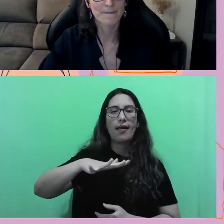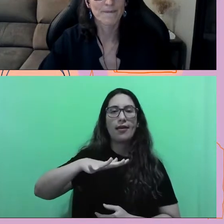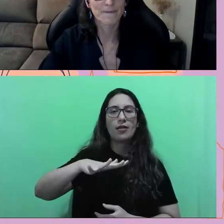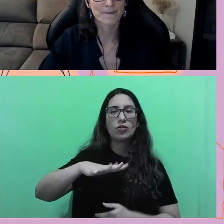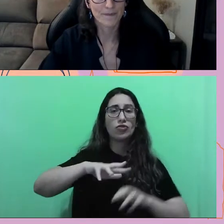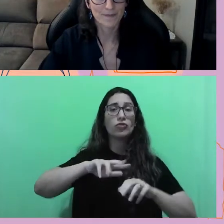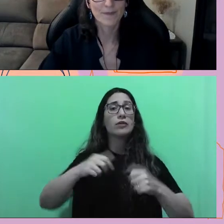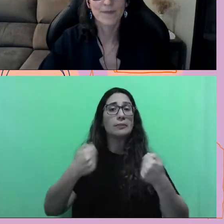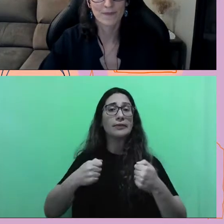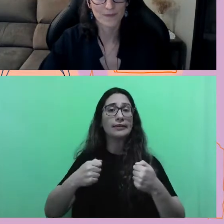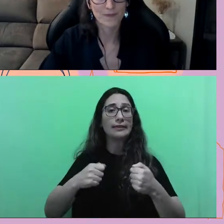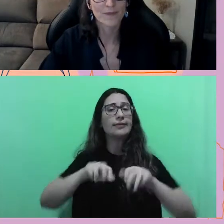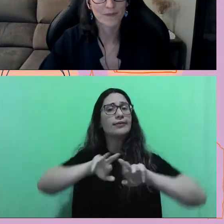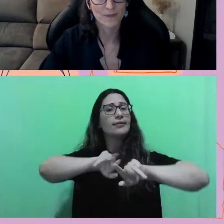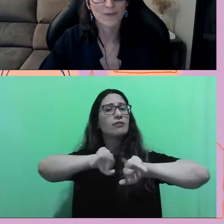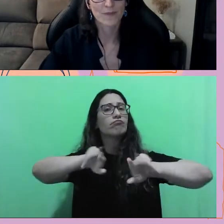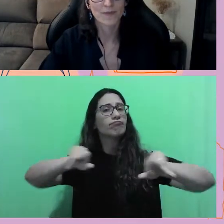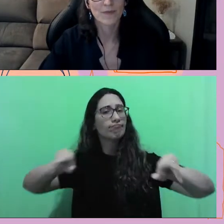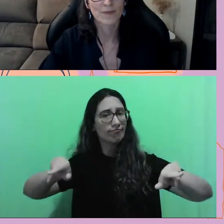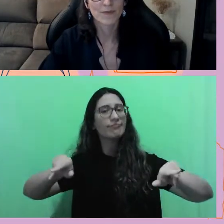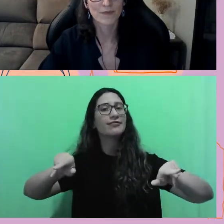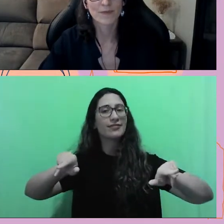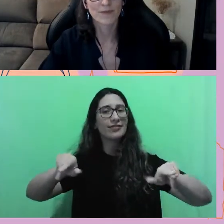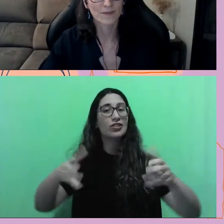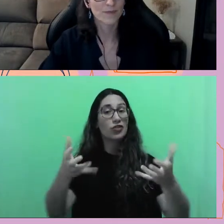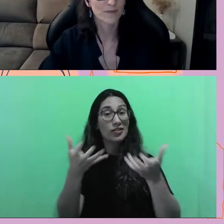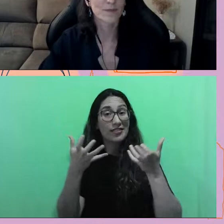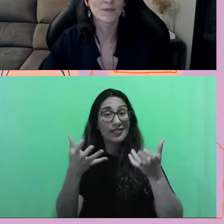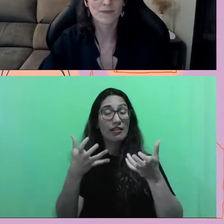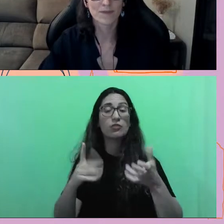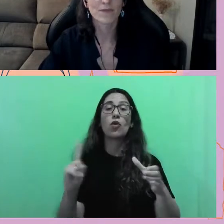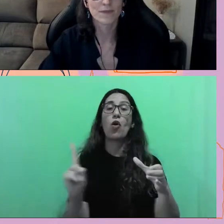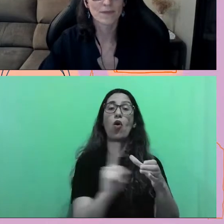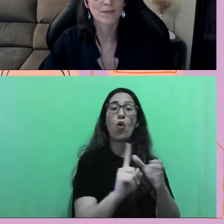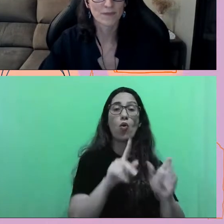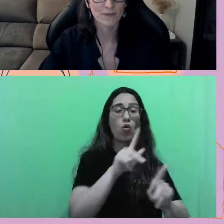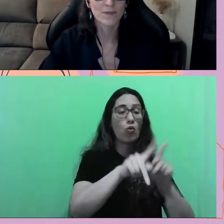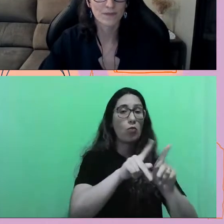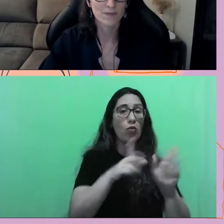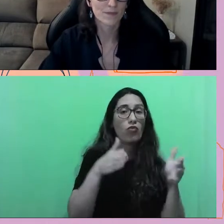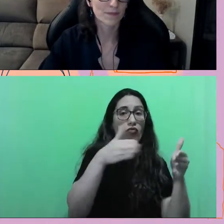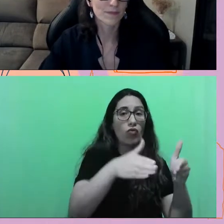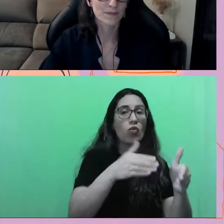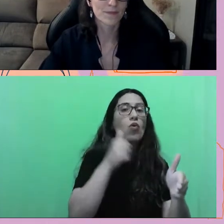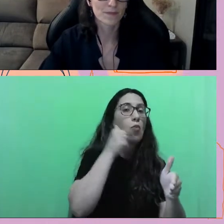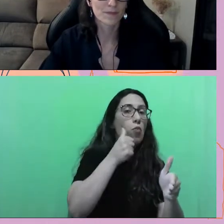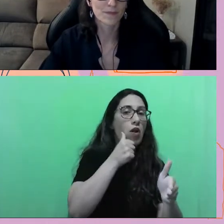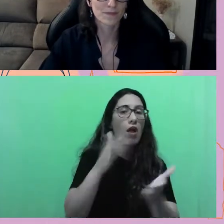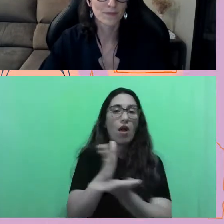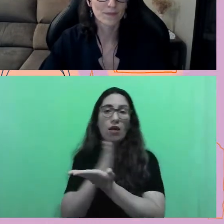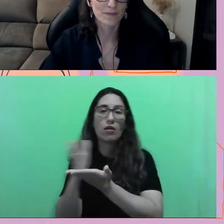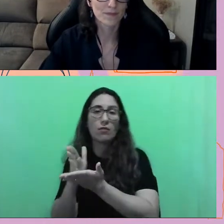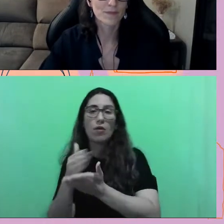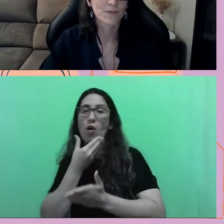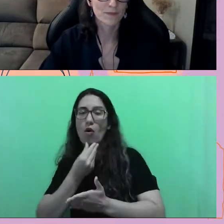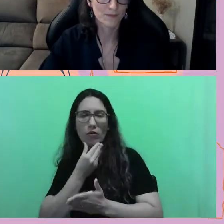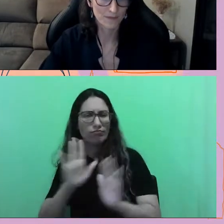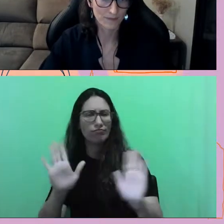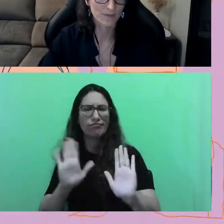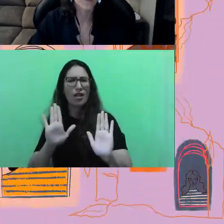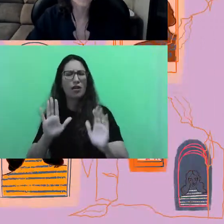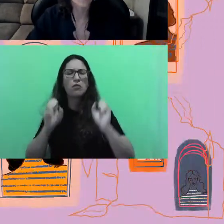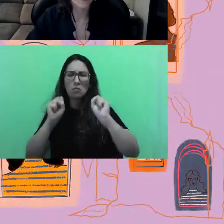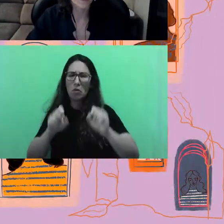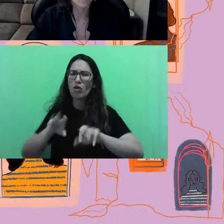plural, né? A gente não quer ambientes exclusivamente femininos, a gente quer um respeito